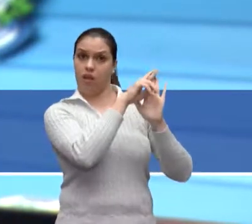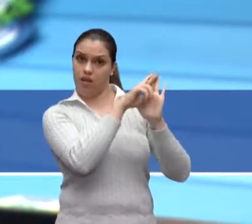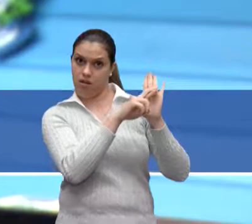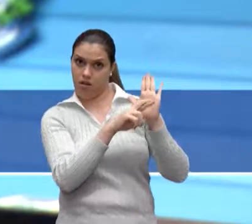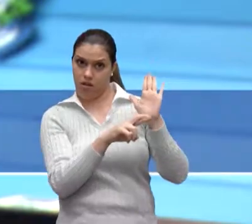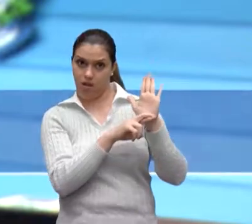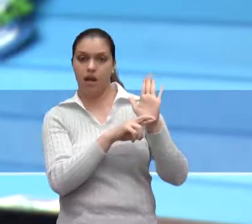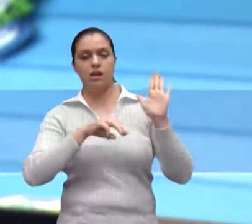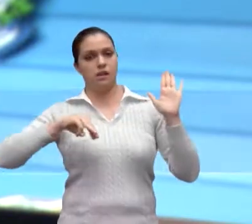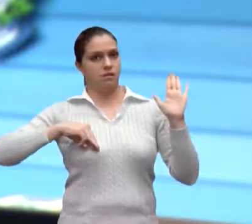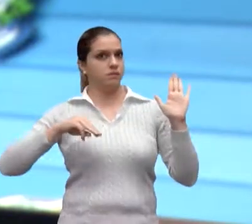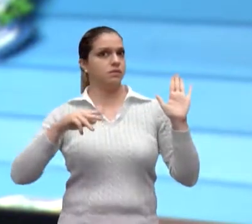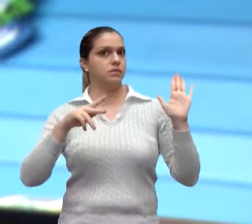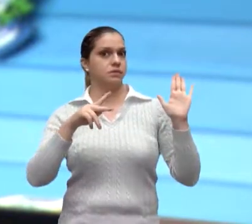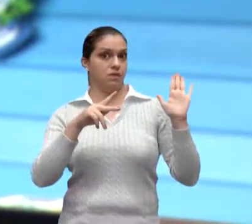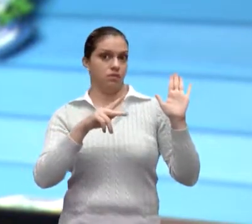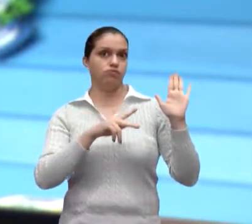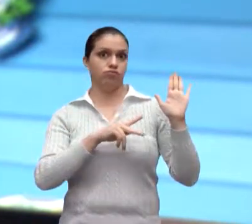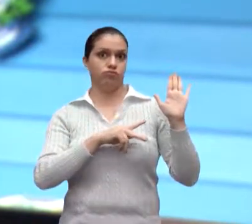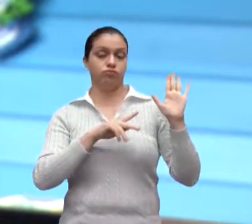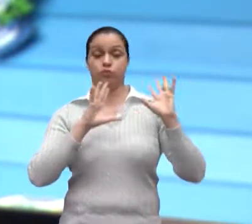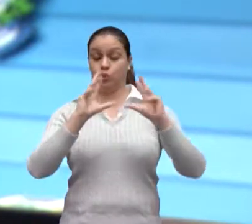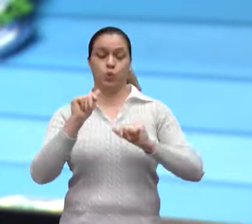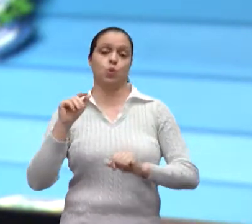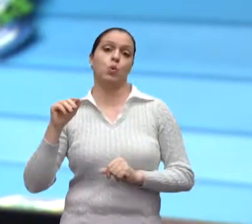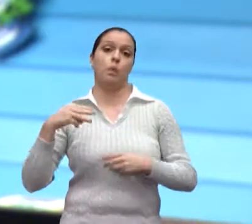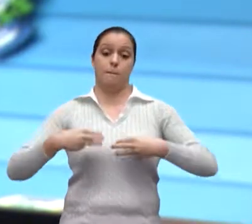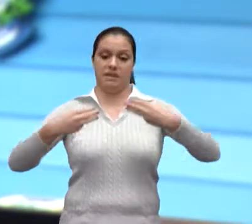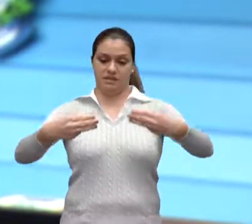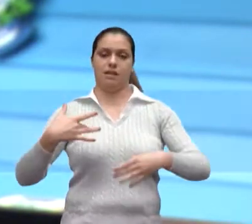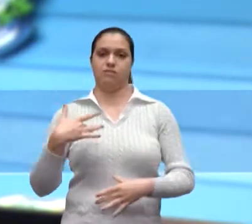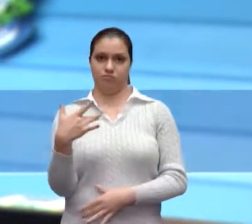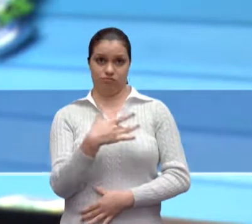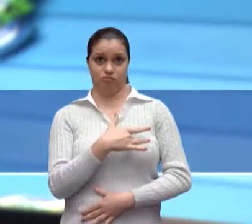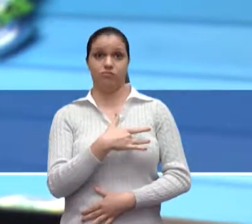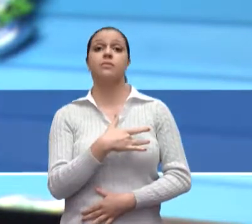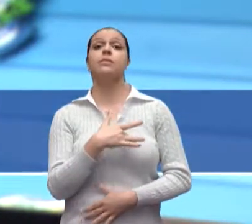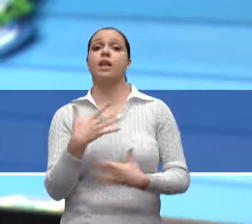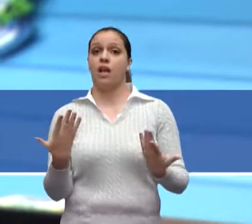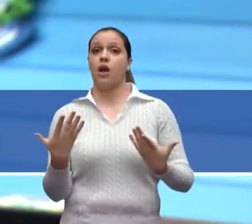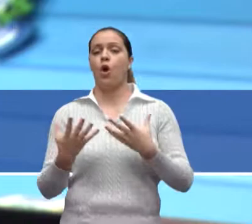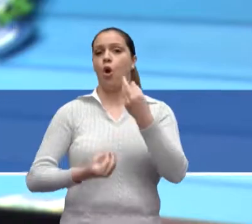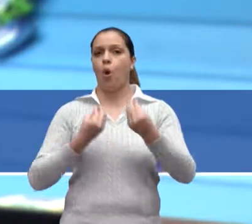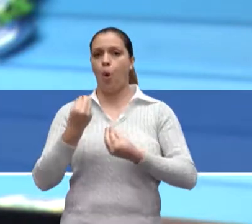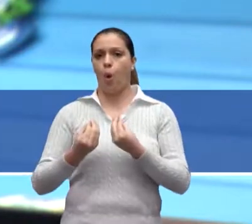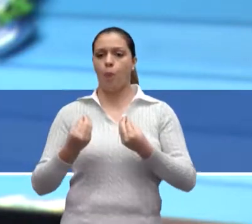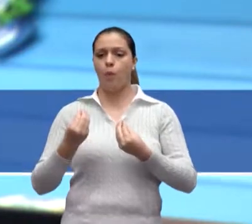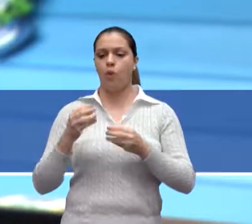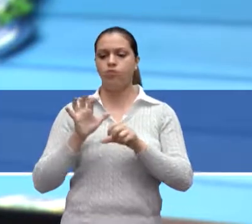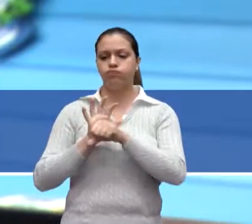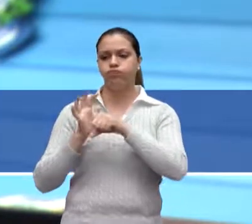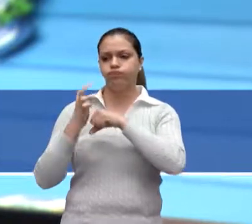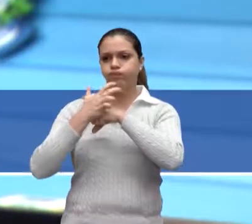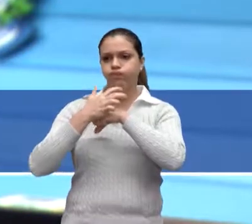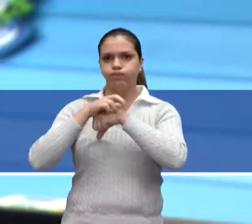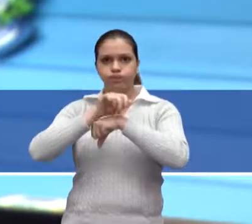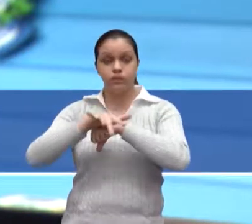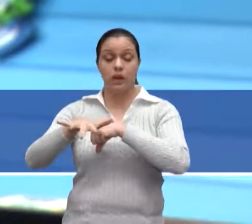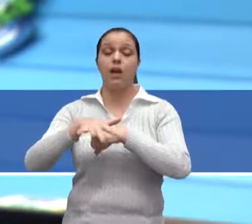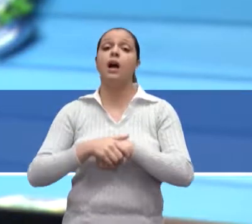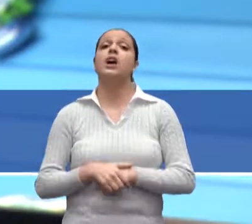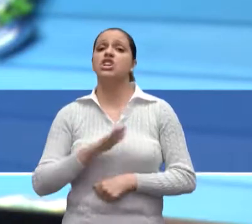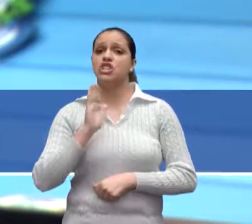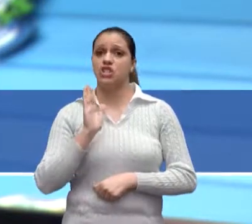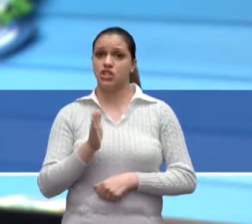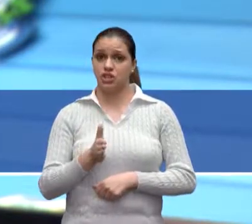está obedecendo às normas preconizadas pelo Ministério da Saúde ao combate ao coronavírus. Desde o último dia 13 de